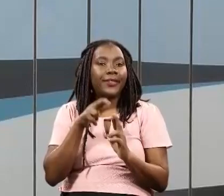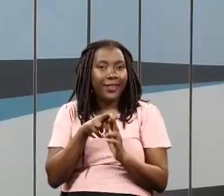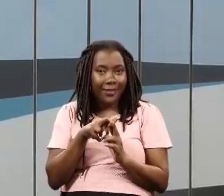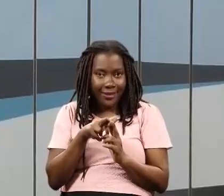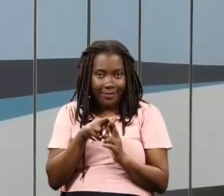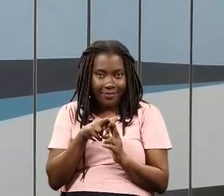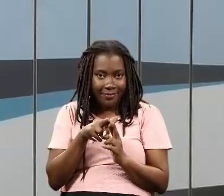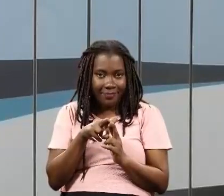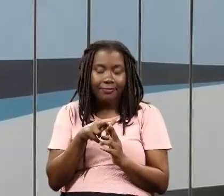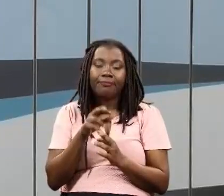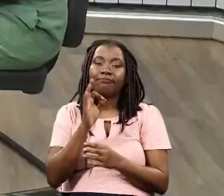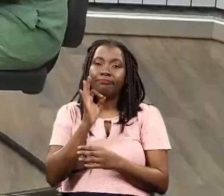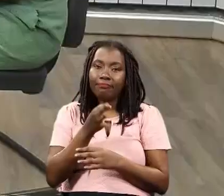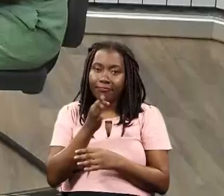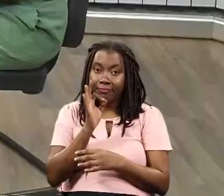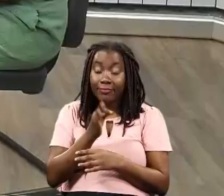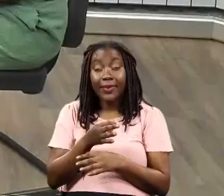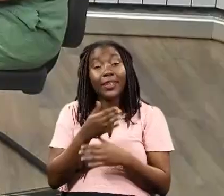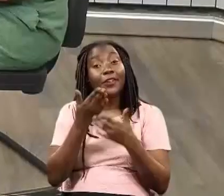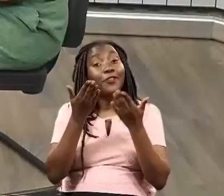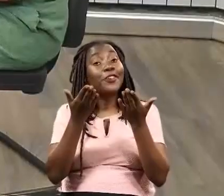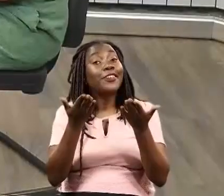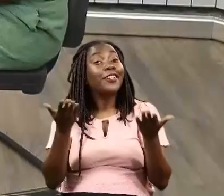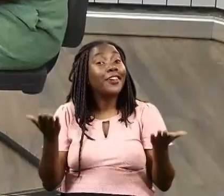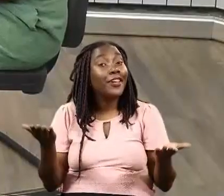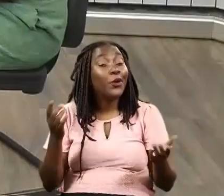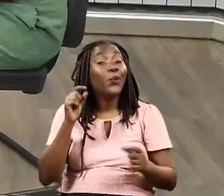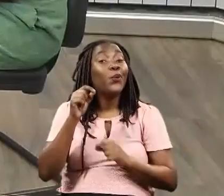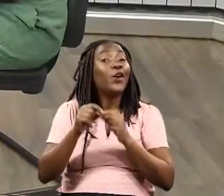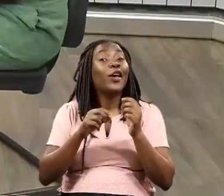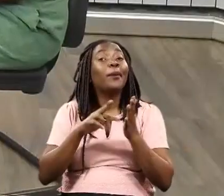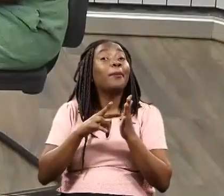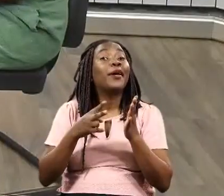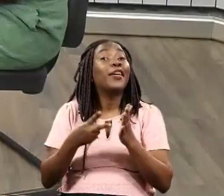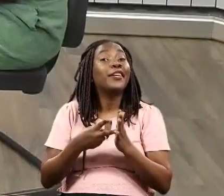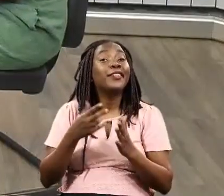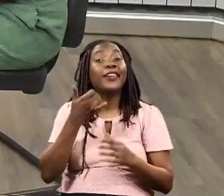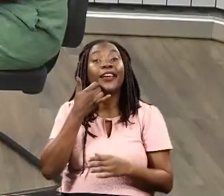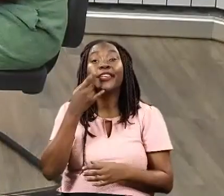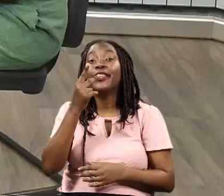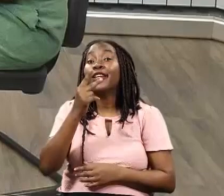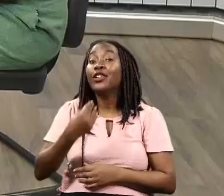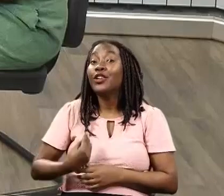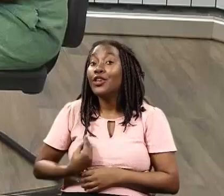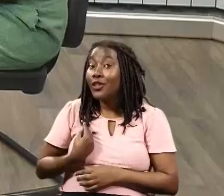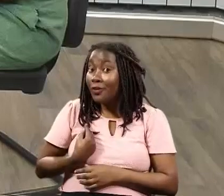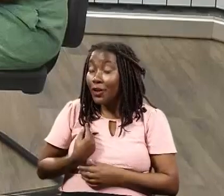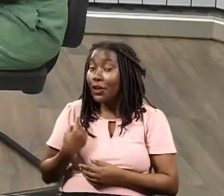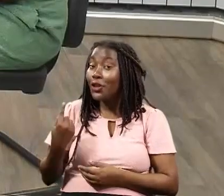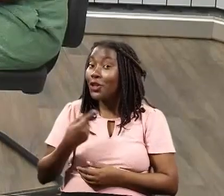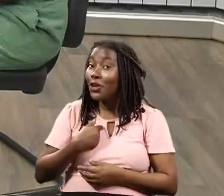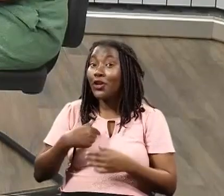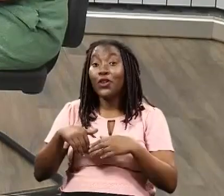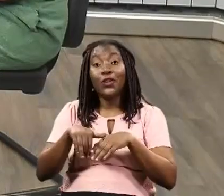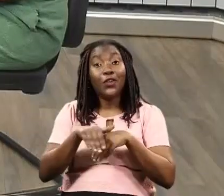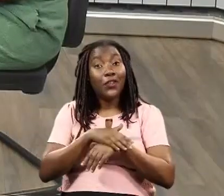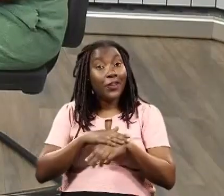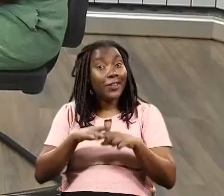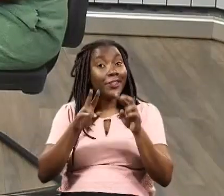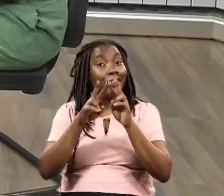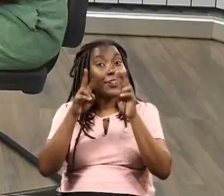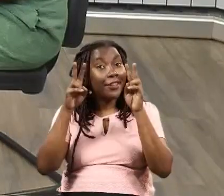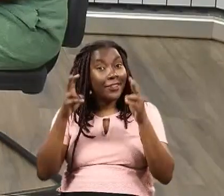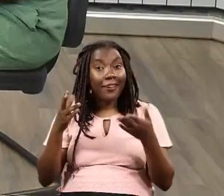representa? Exatamente. E você? O que representa o celular na sua vida? Nós estamos conversando sobre